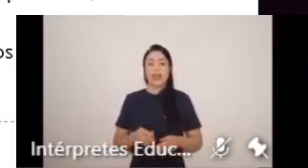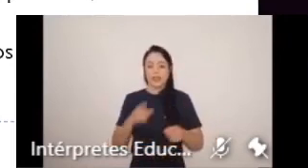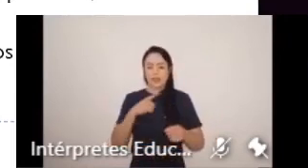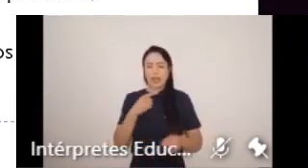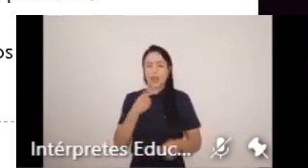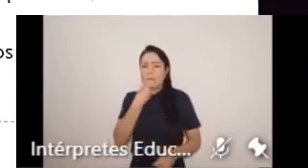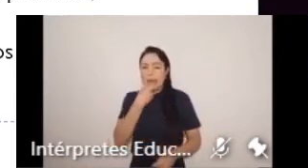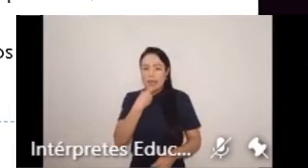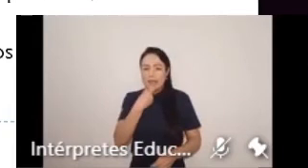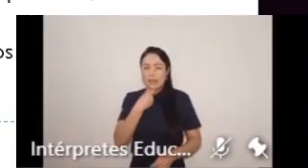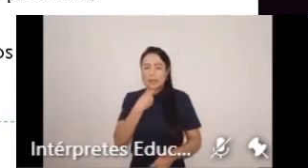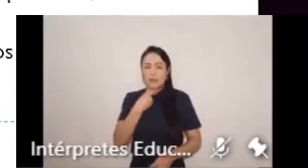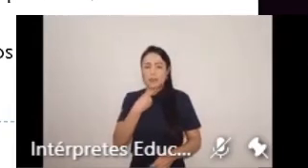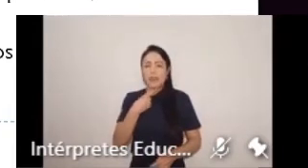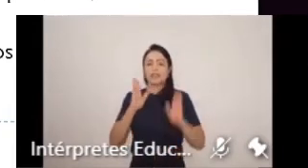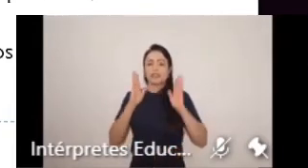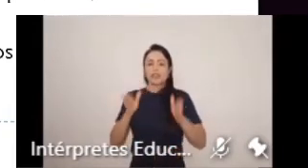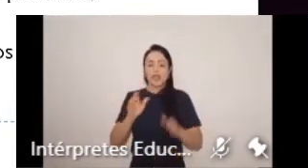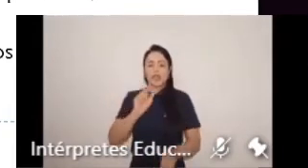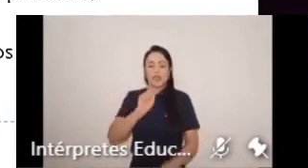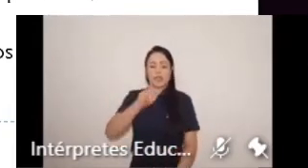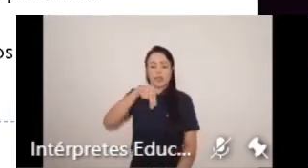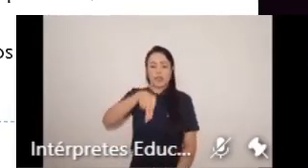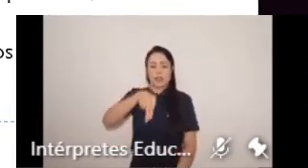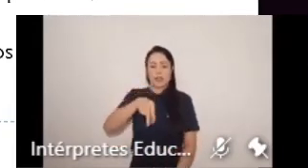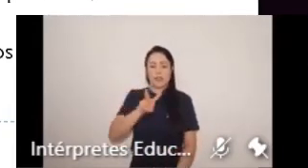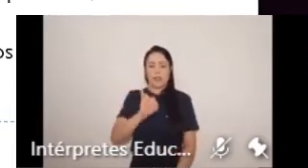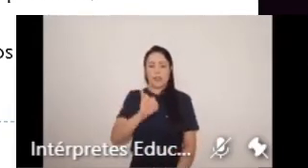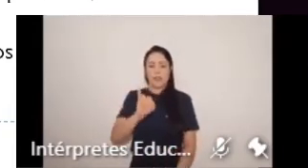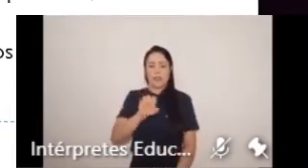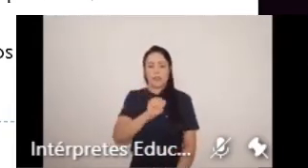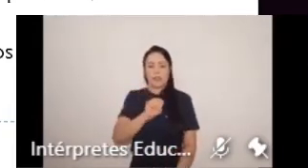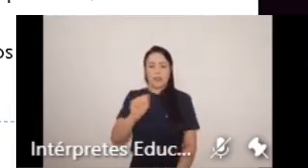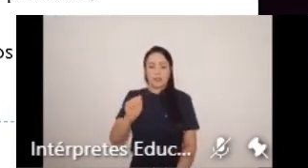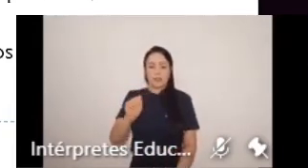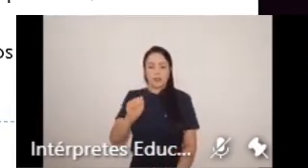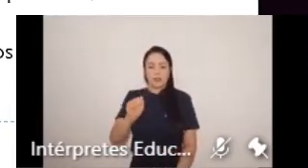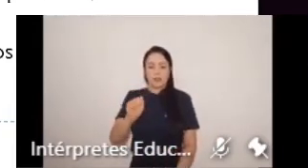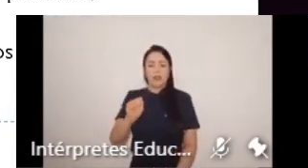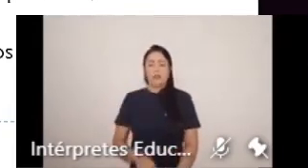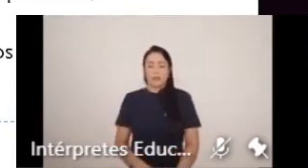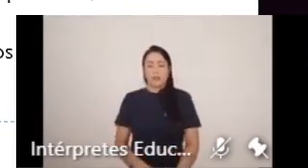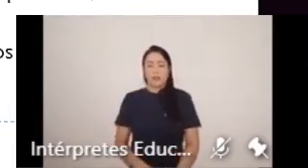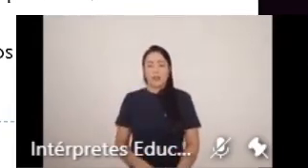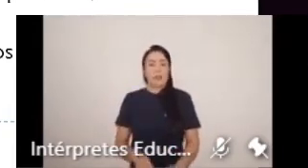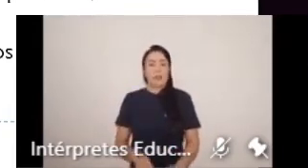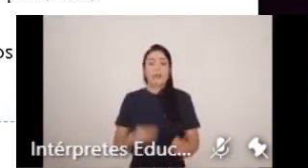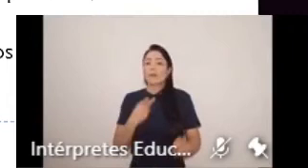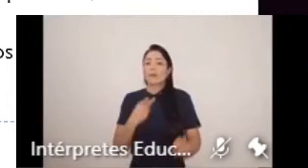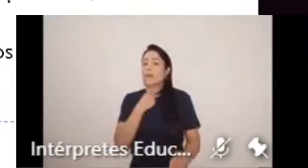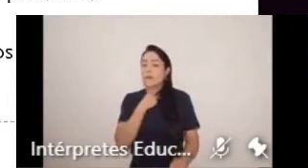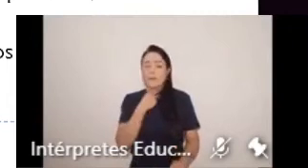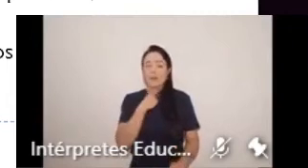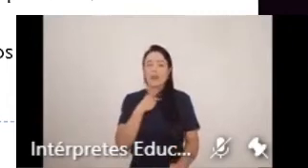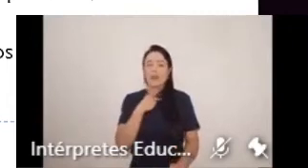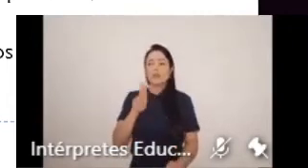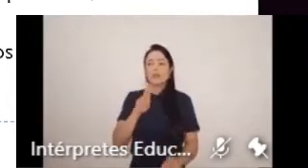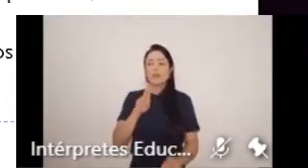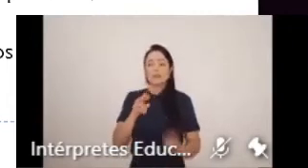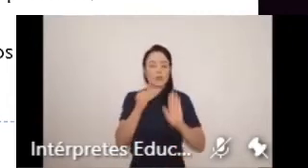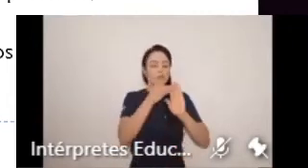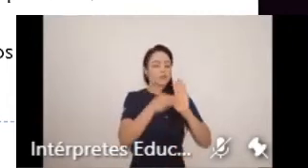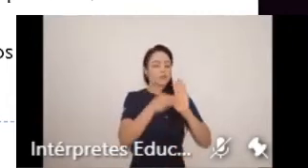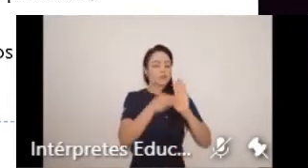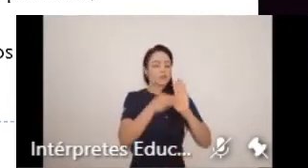registro do medicamento na Anvisa, né? E o uso não pode ser off-label, que é aquele uso fora do que está previsto na